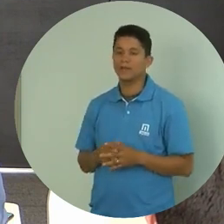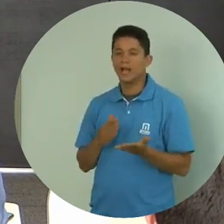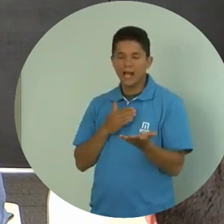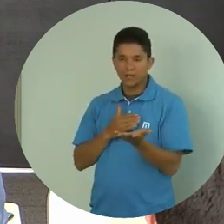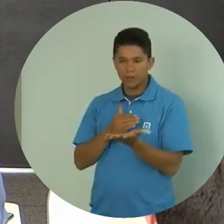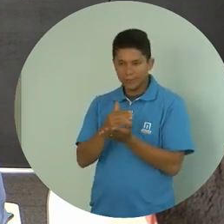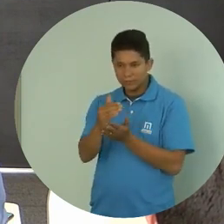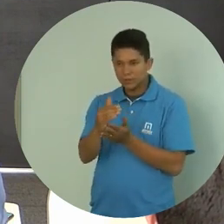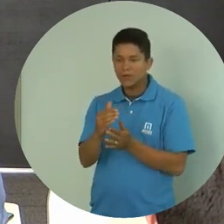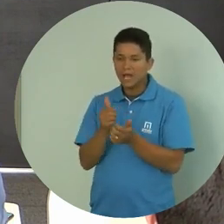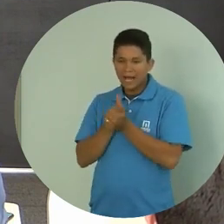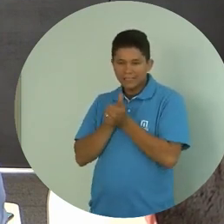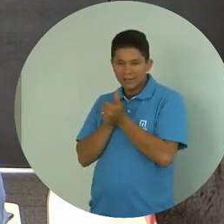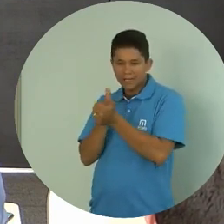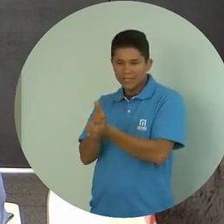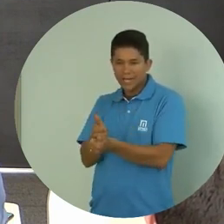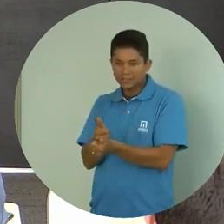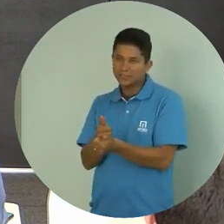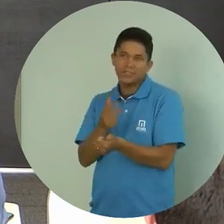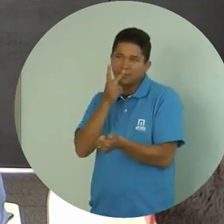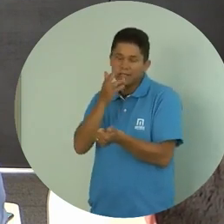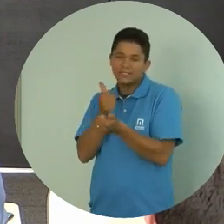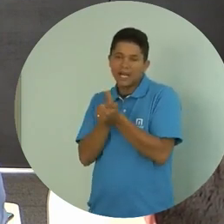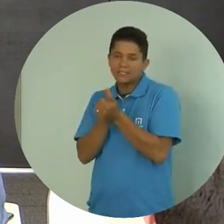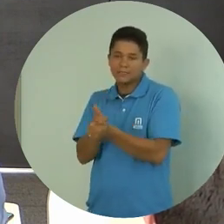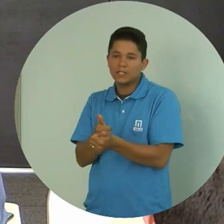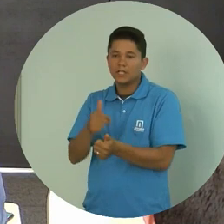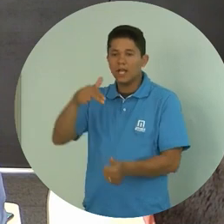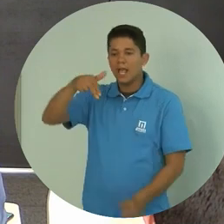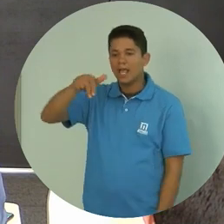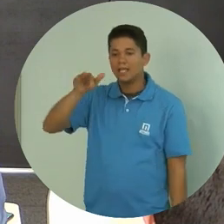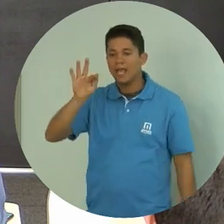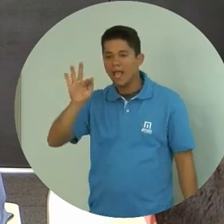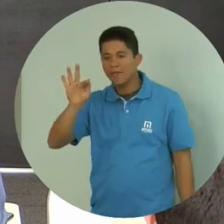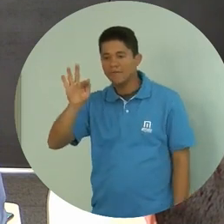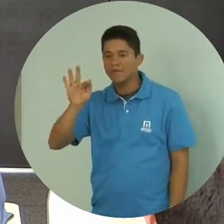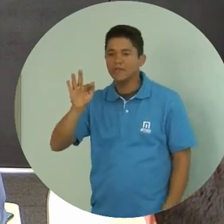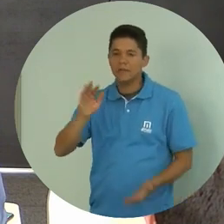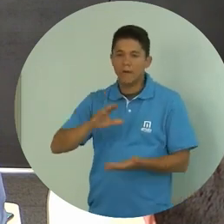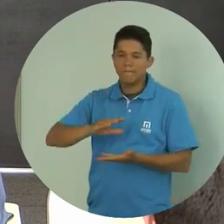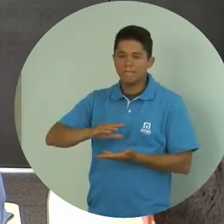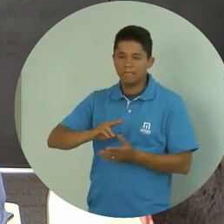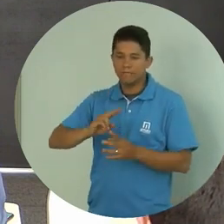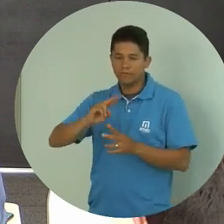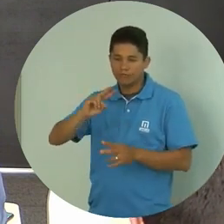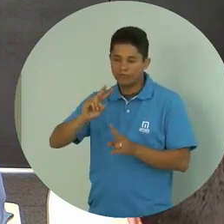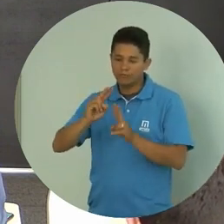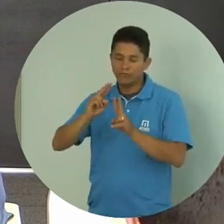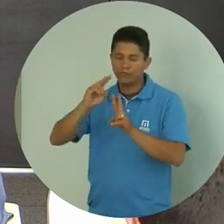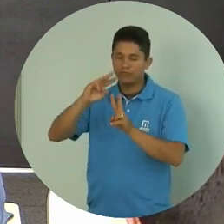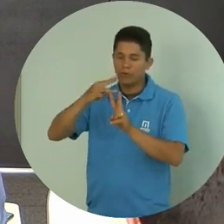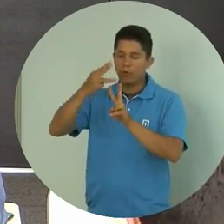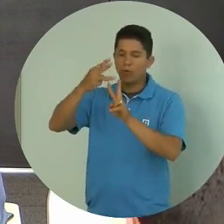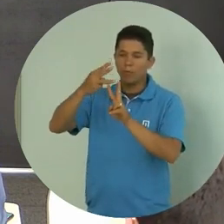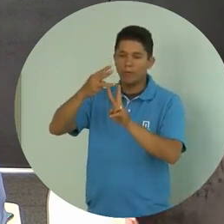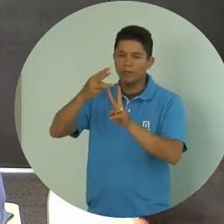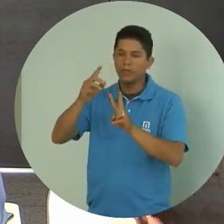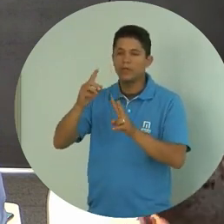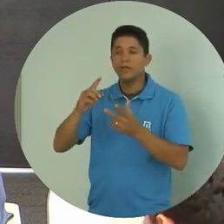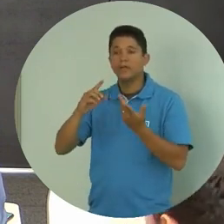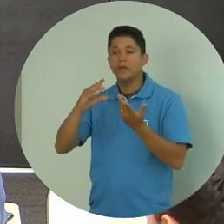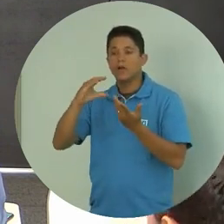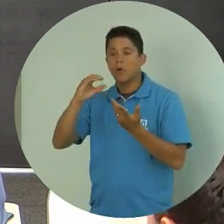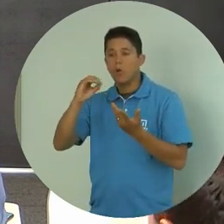uma rastreabilidade, não rastreabilidade de nota fiscal, de volume, mas uma rastreabilidade de cota,